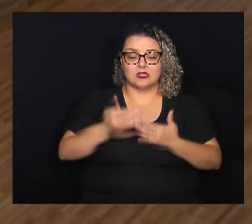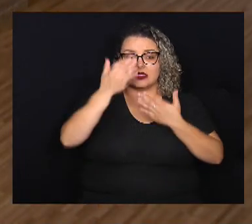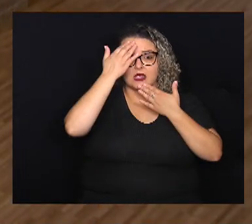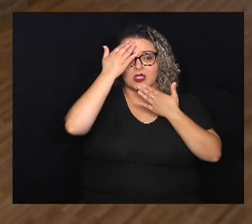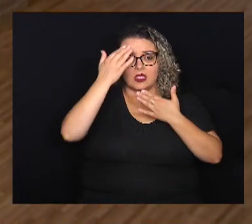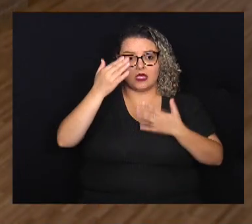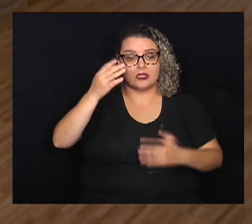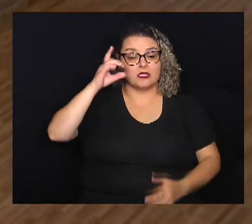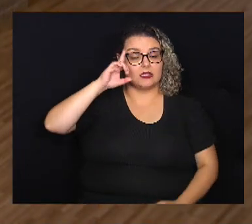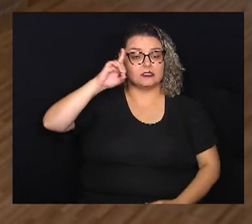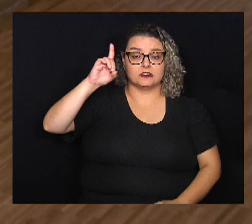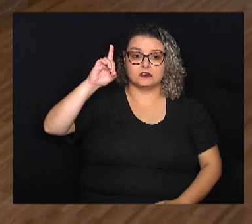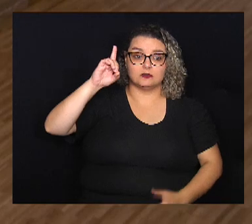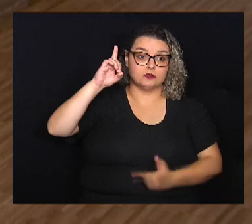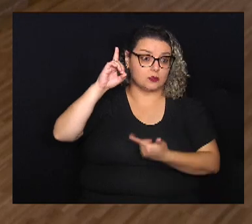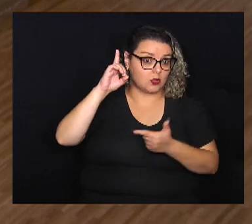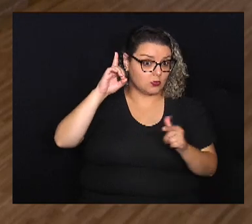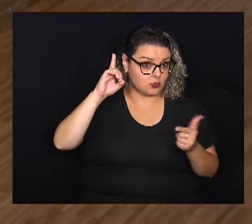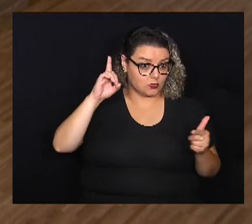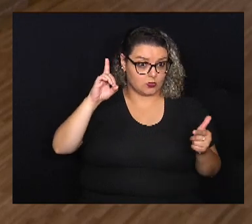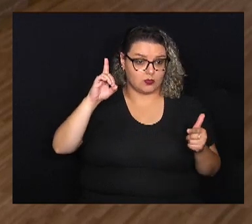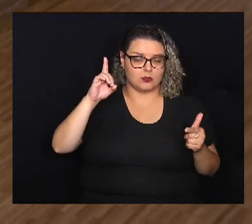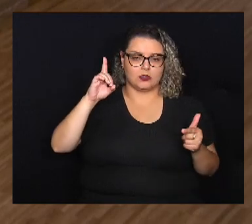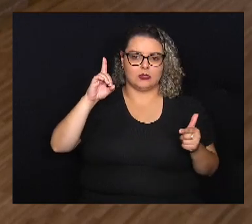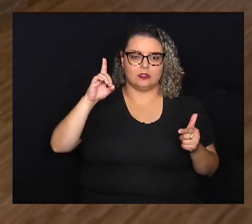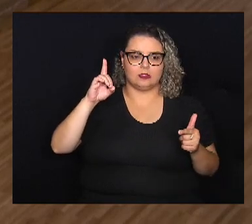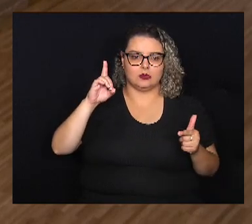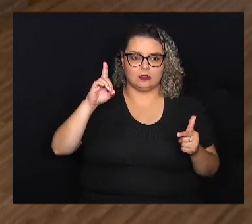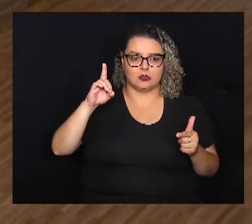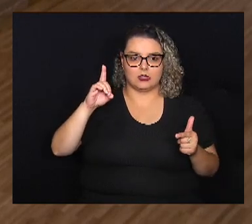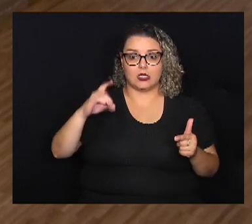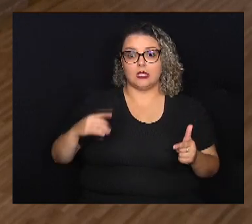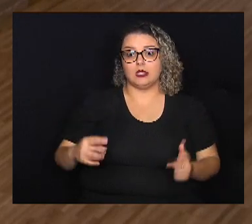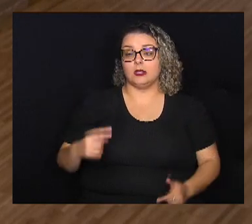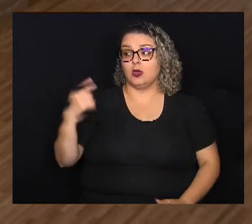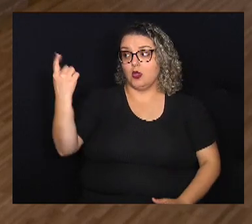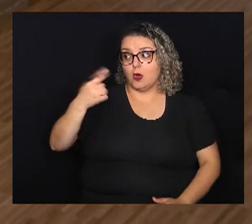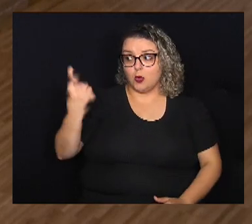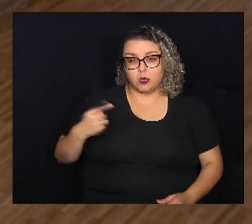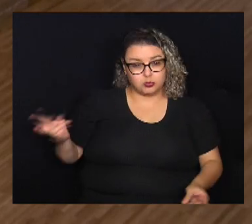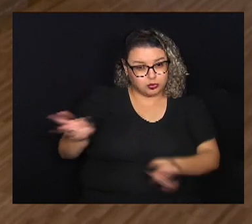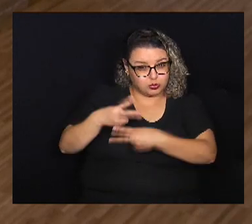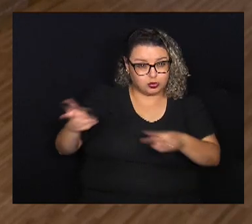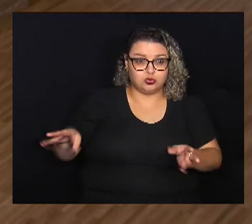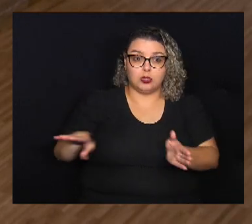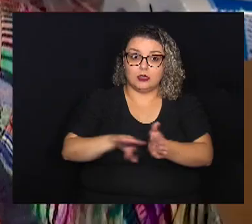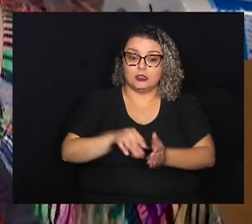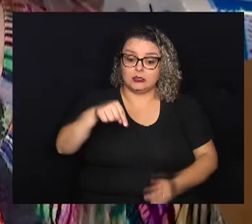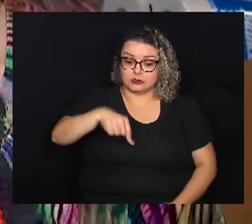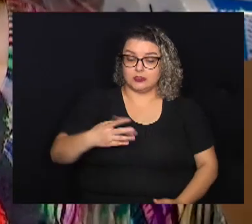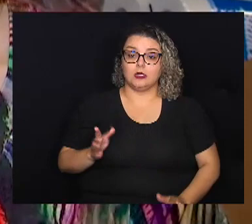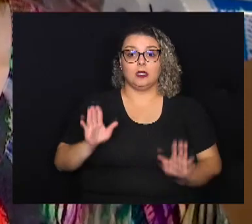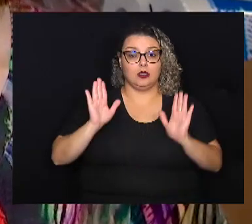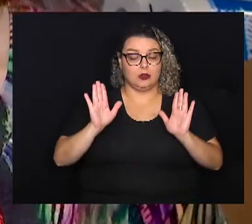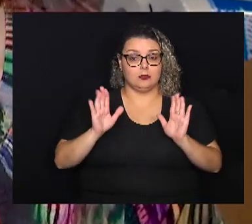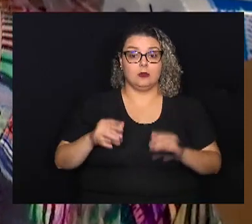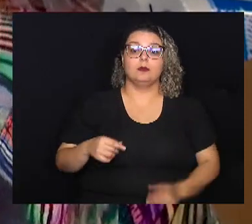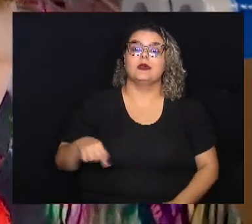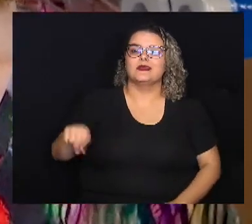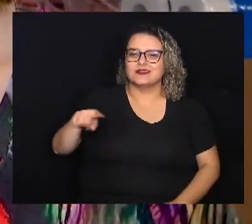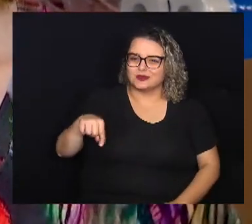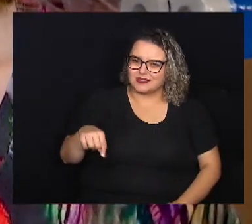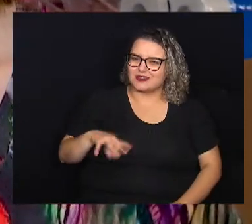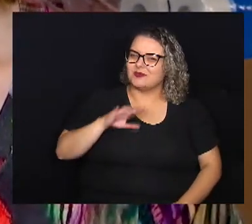a gente não teve essa passagem desse ciclone aqui. Mas para eles foi muito